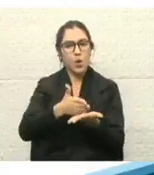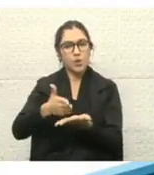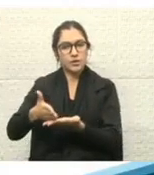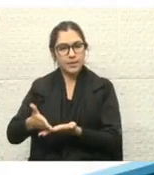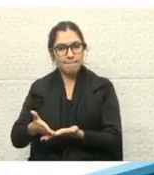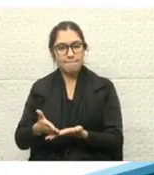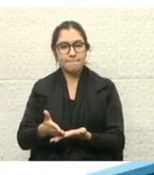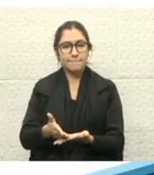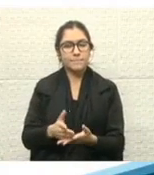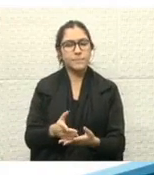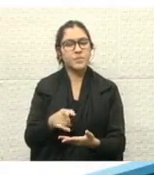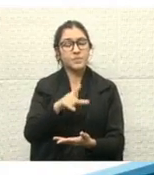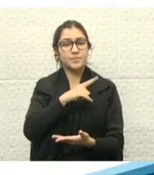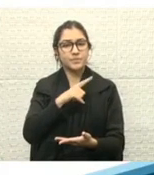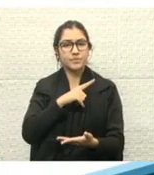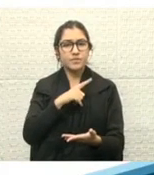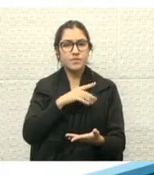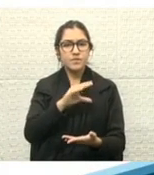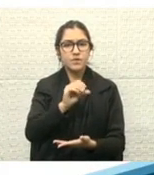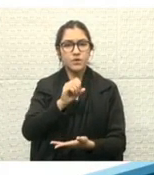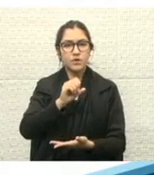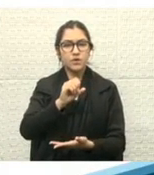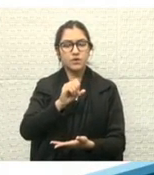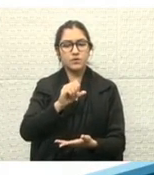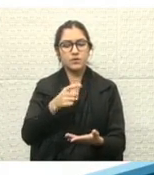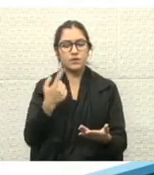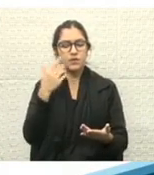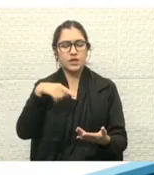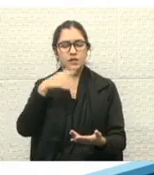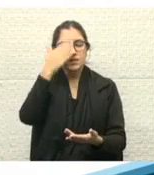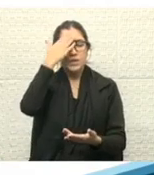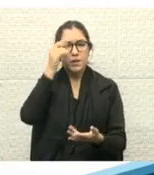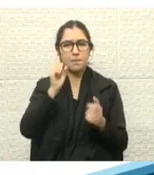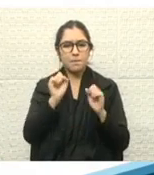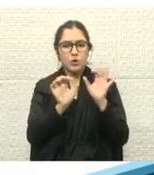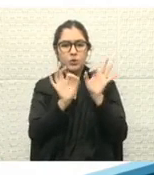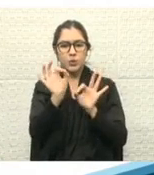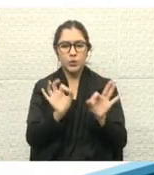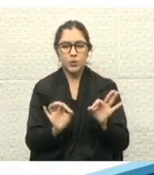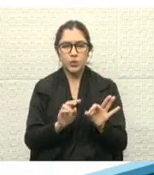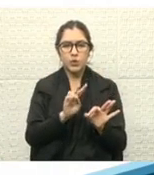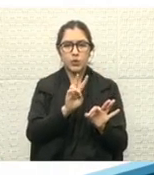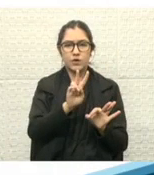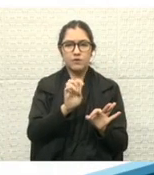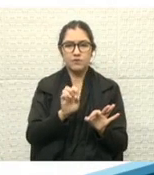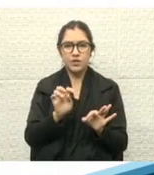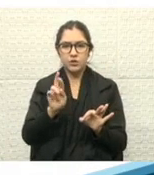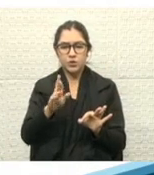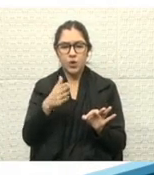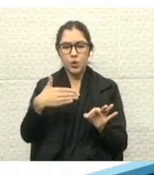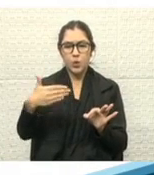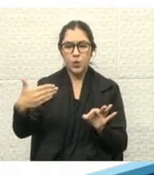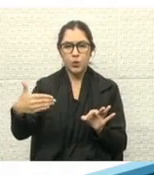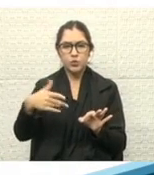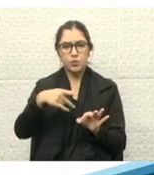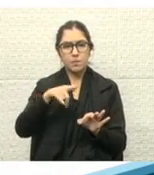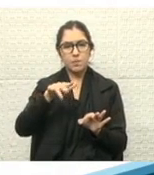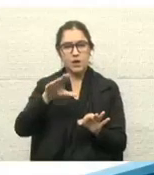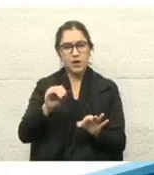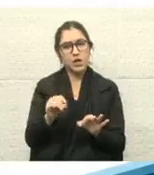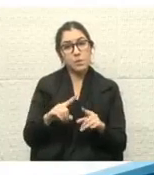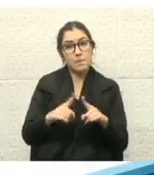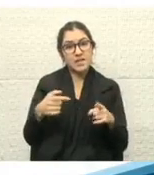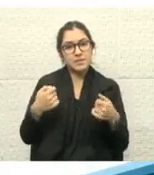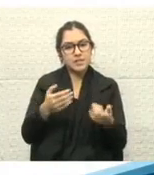ordenadas. E com essas considerações, sabendo que eu posso deslocar os vetores ao longo do plano, desde que